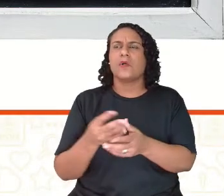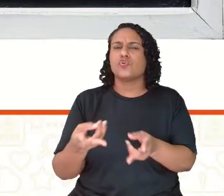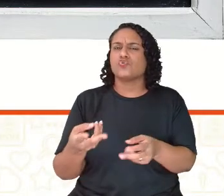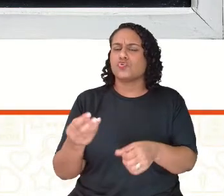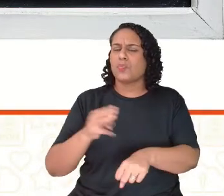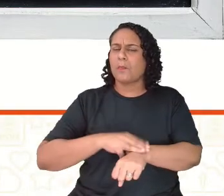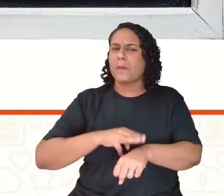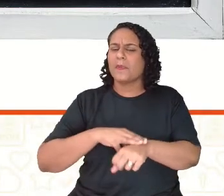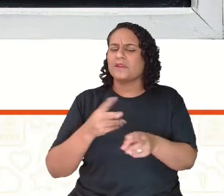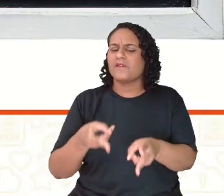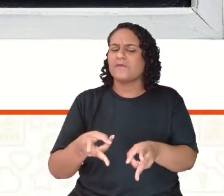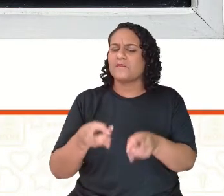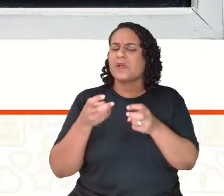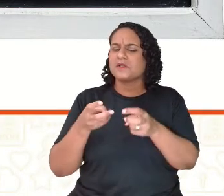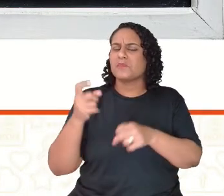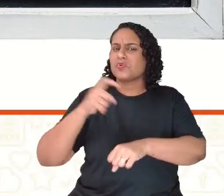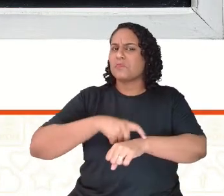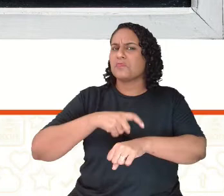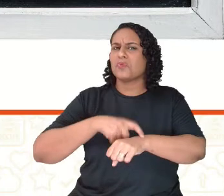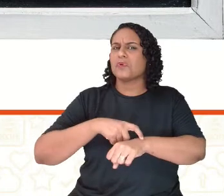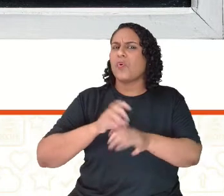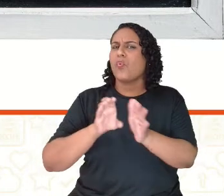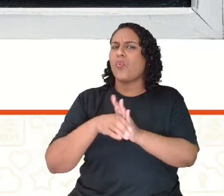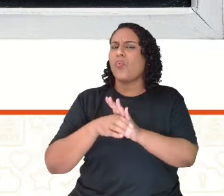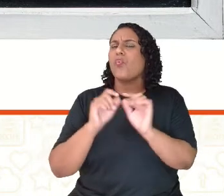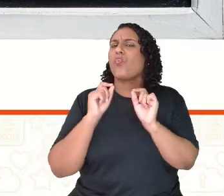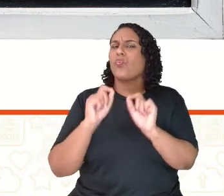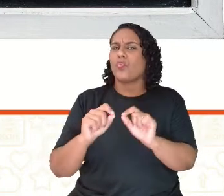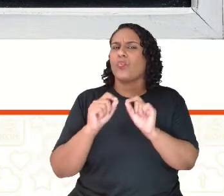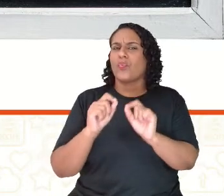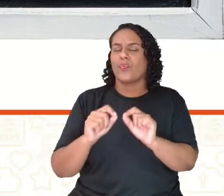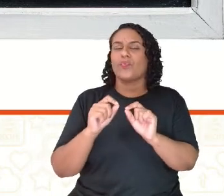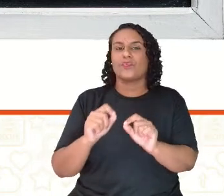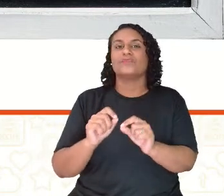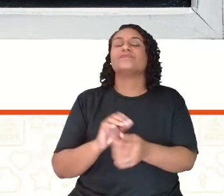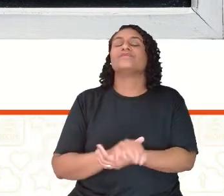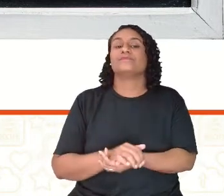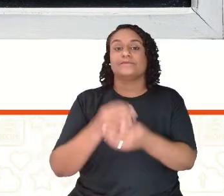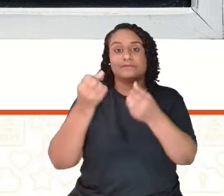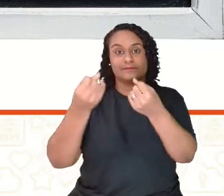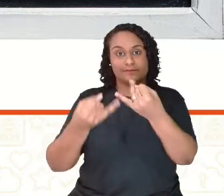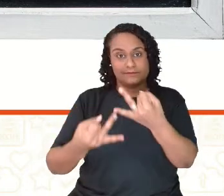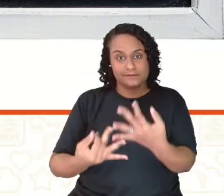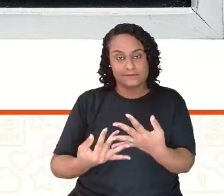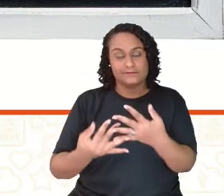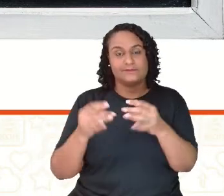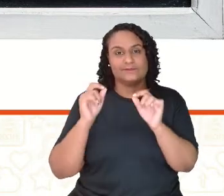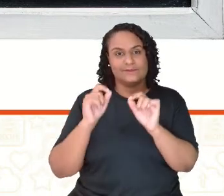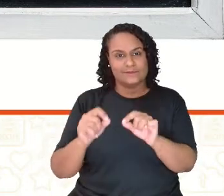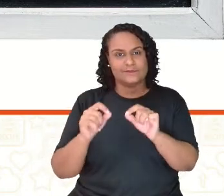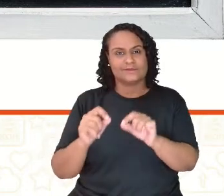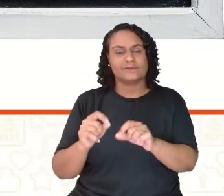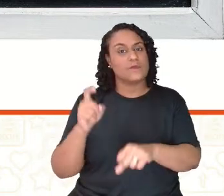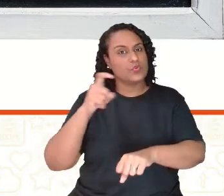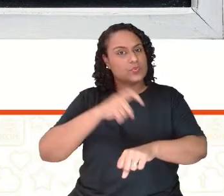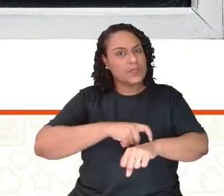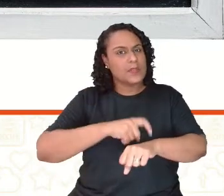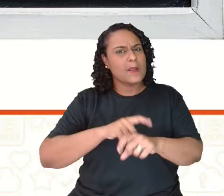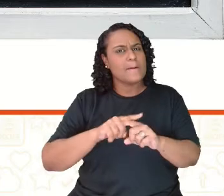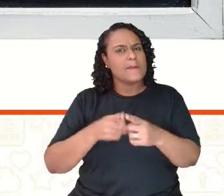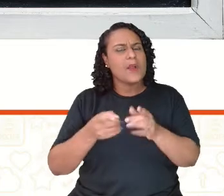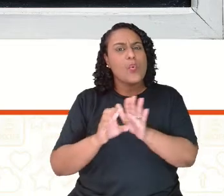temporal, o que quer dizer orientação temporal? Falamos agora já um pouquinho de tempo, mas